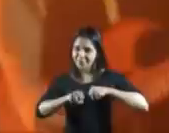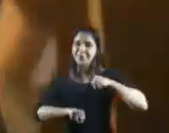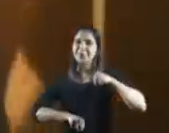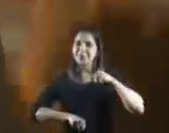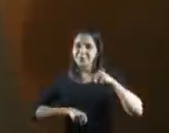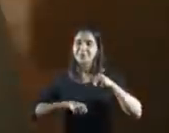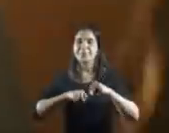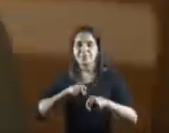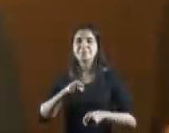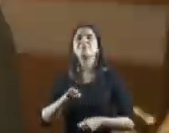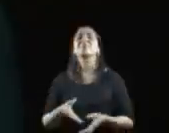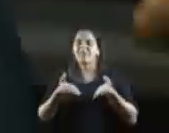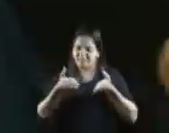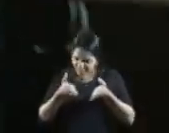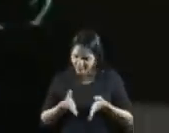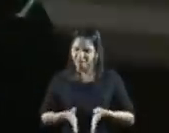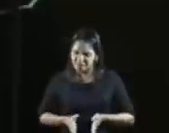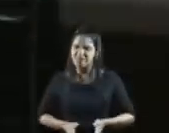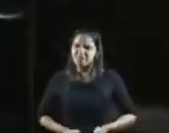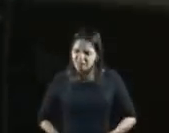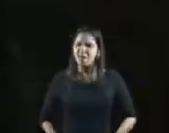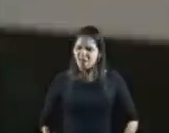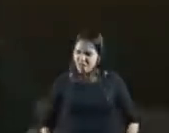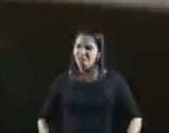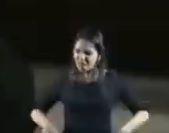velotrol. Nasci pra ser